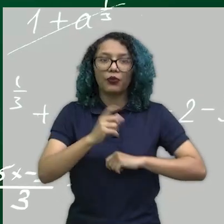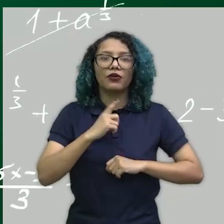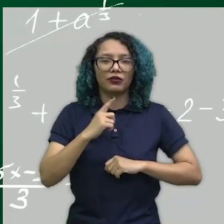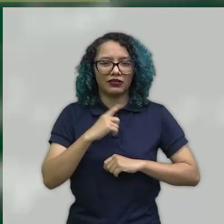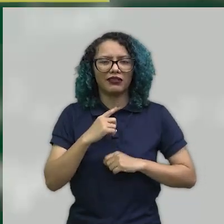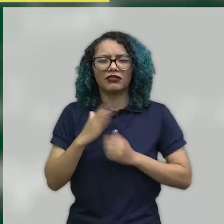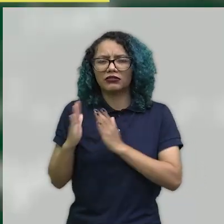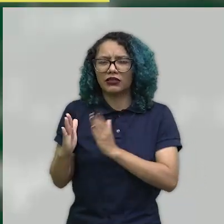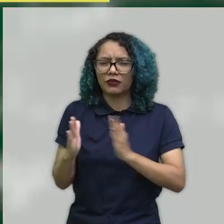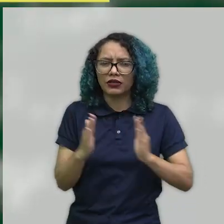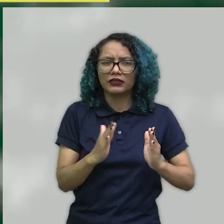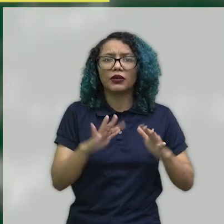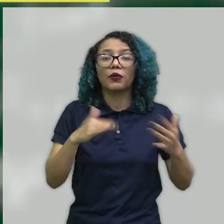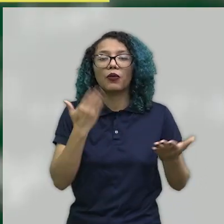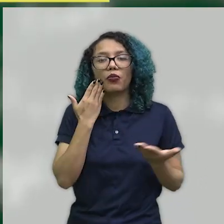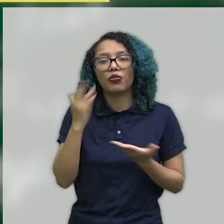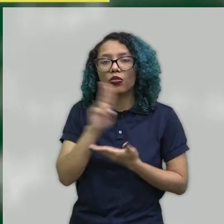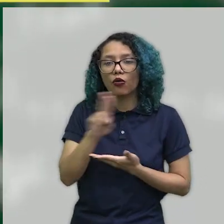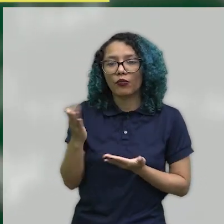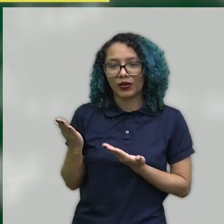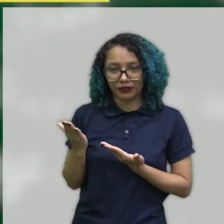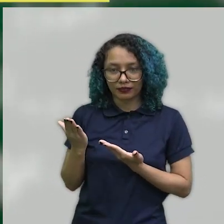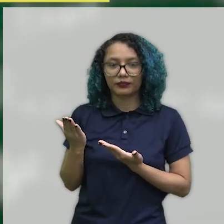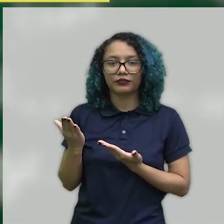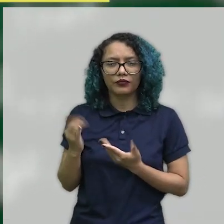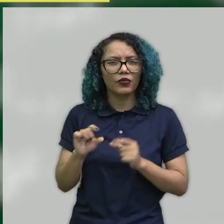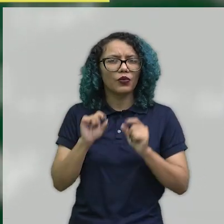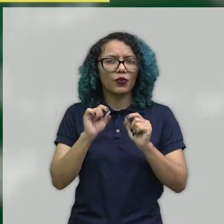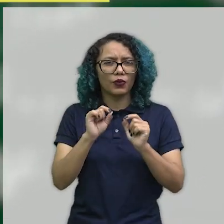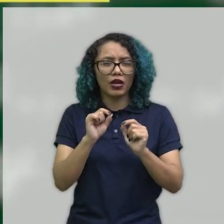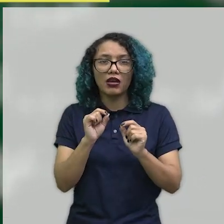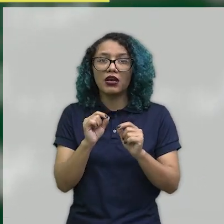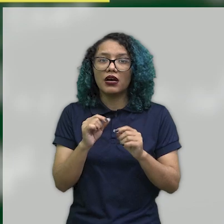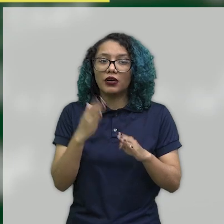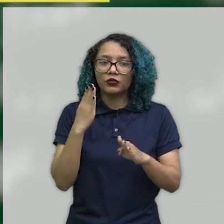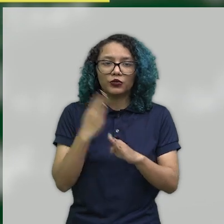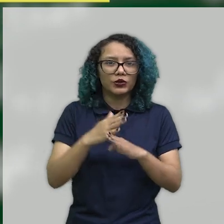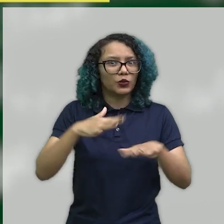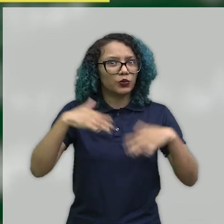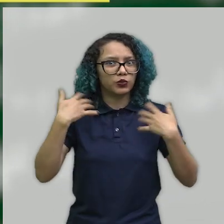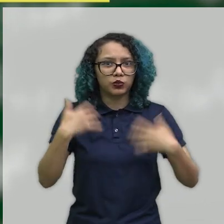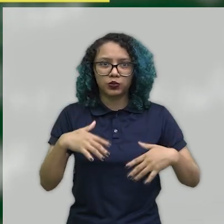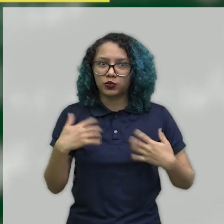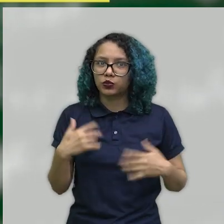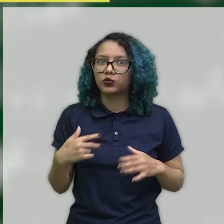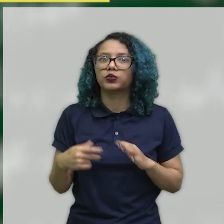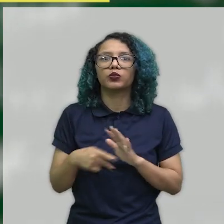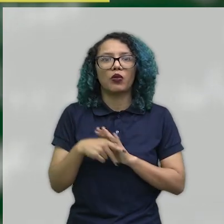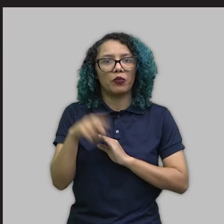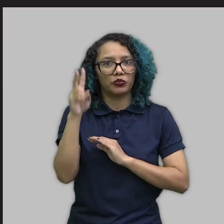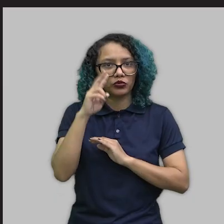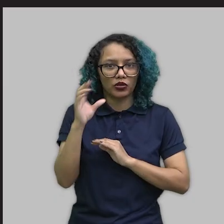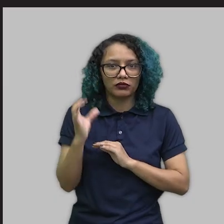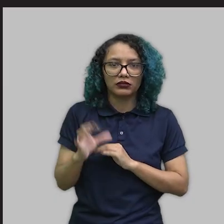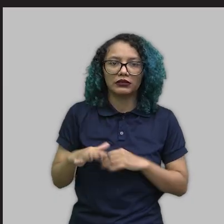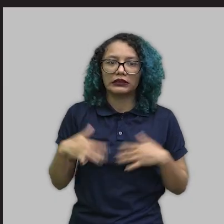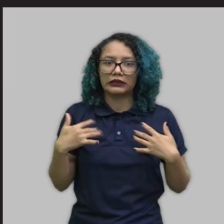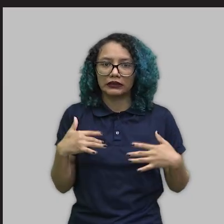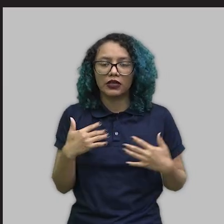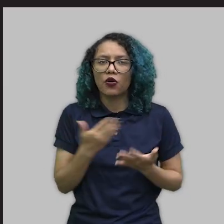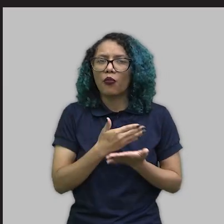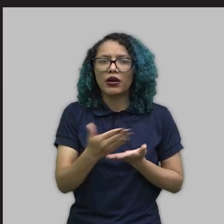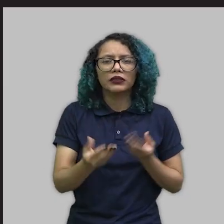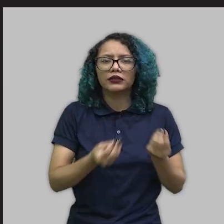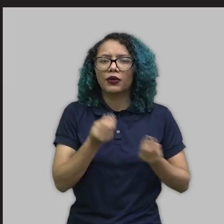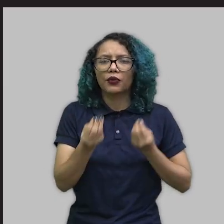Essa sequência é a sequência de Fibonacci, uma das descobertas mais intrigantes da história da ciência. Tudo